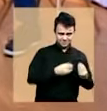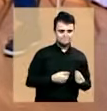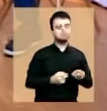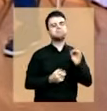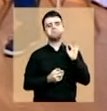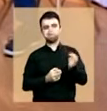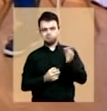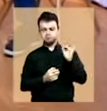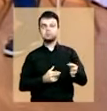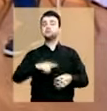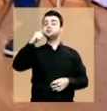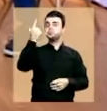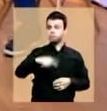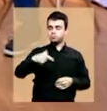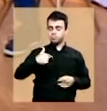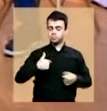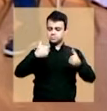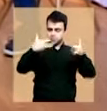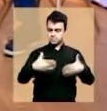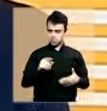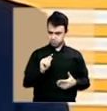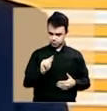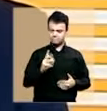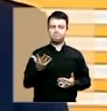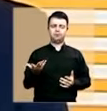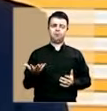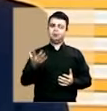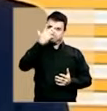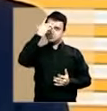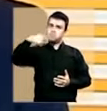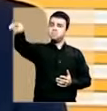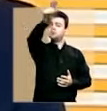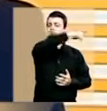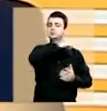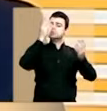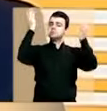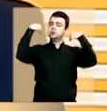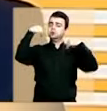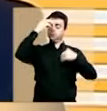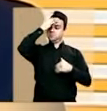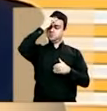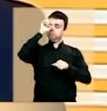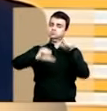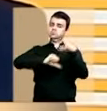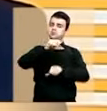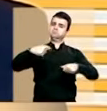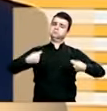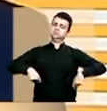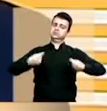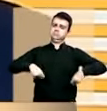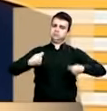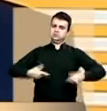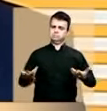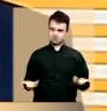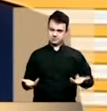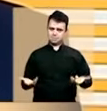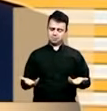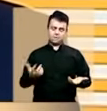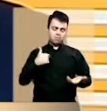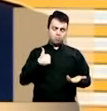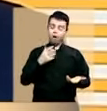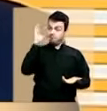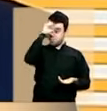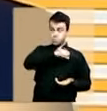né? E novamente eu venho reforçar que é aquela mudança impositiva. Você não fez o dever de